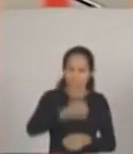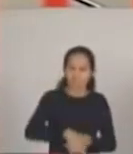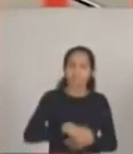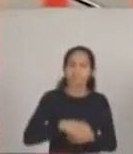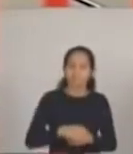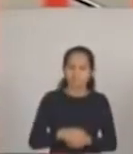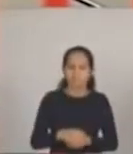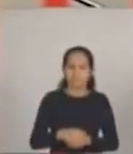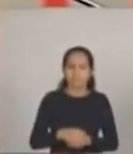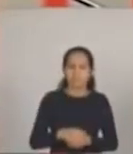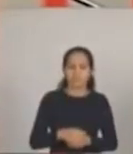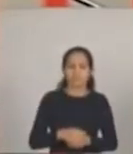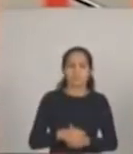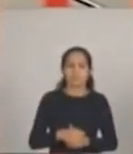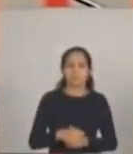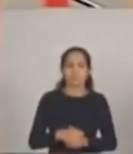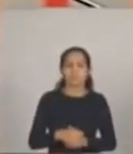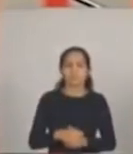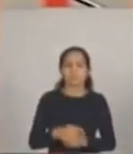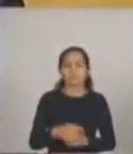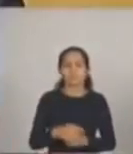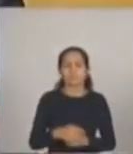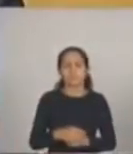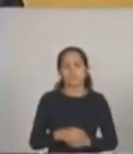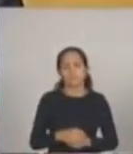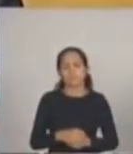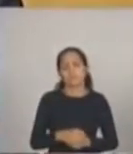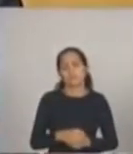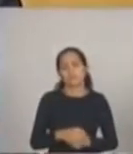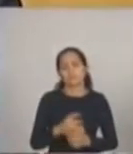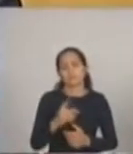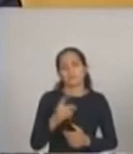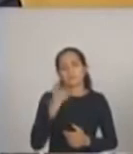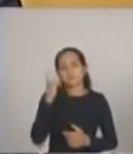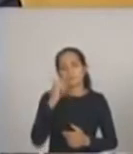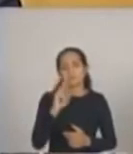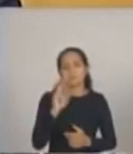das comarcas. Deputado Torino, vota sim. Deputado Vandinho Leite.